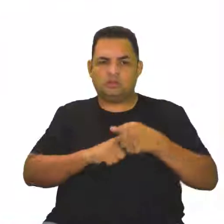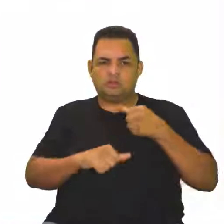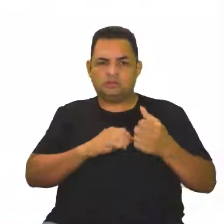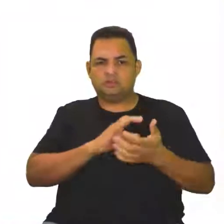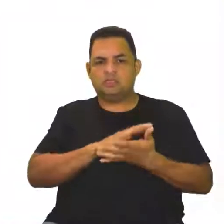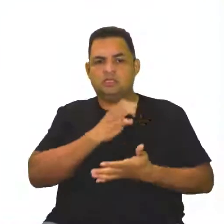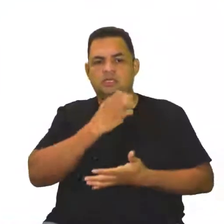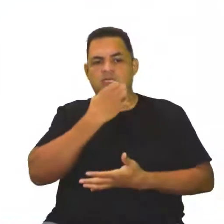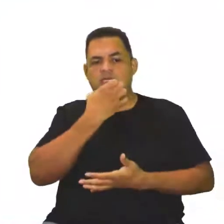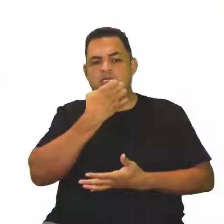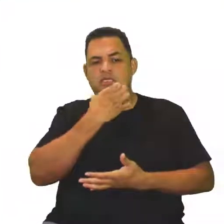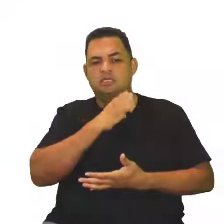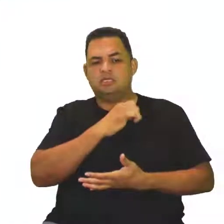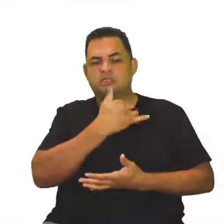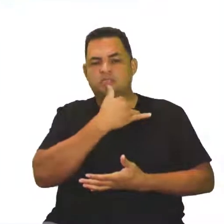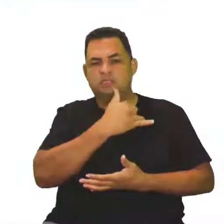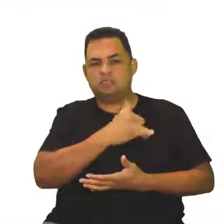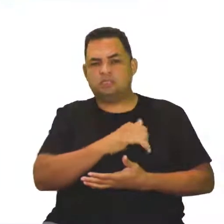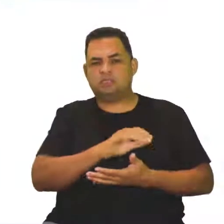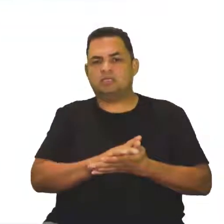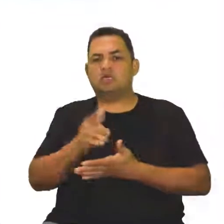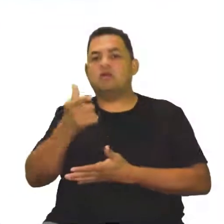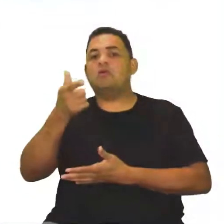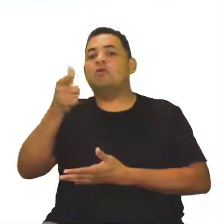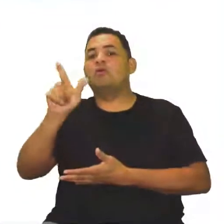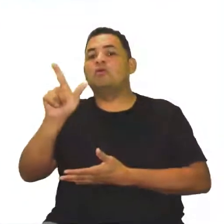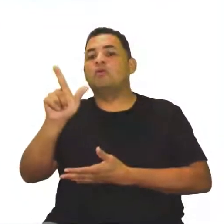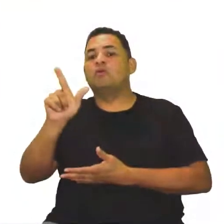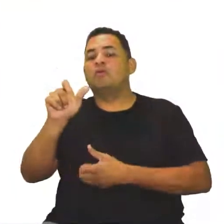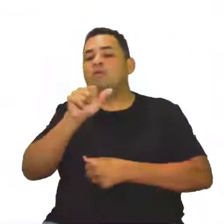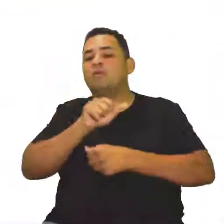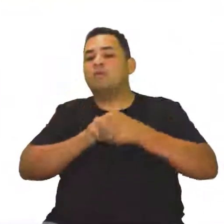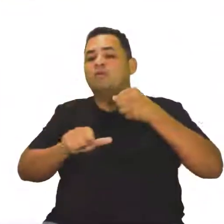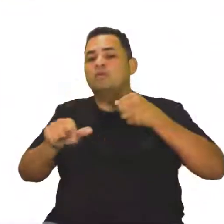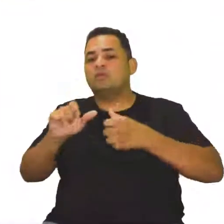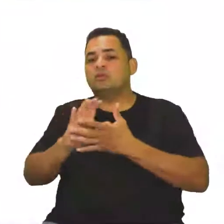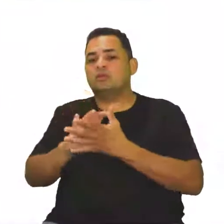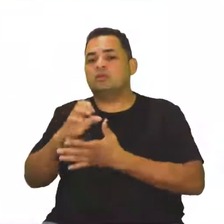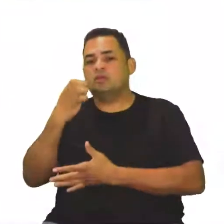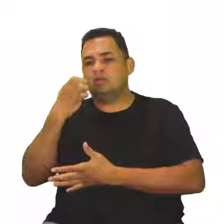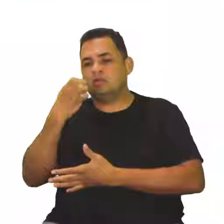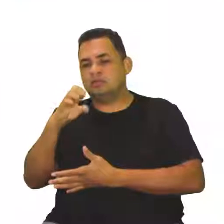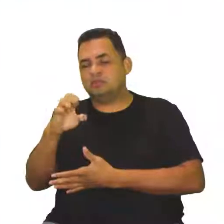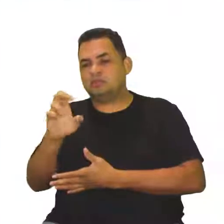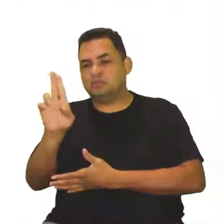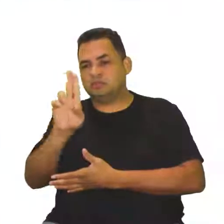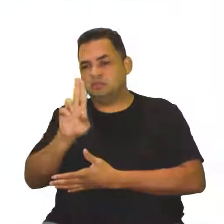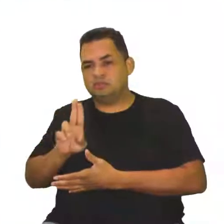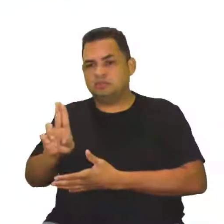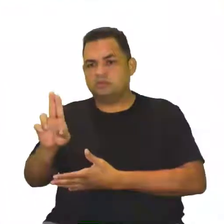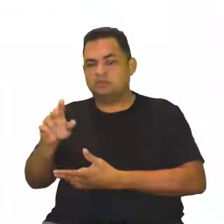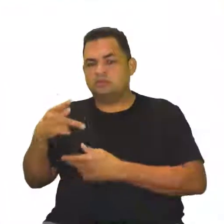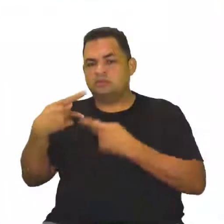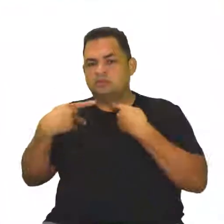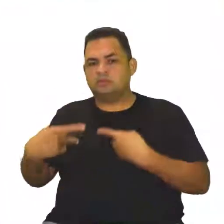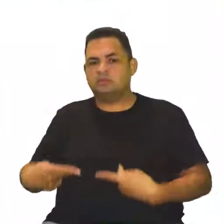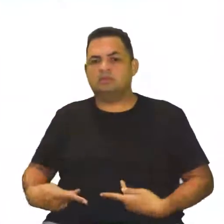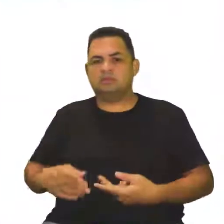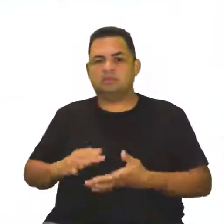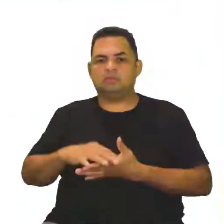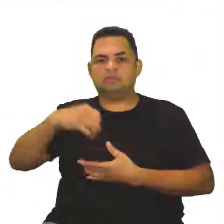elétrica em outra energia útil aos seres humanos. Por exemplo, no caso do